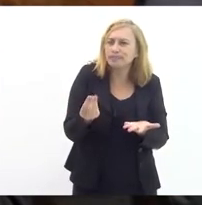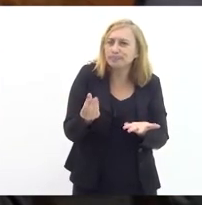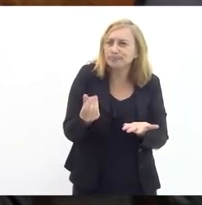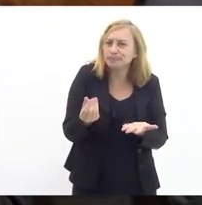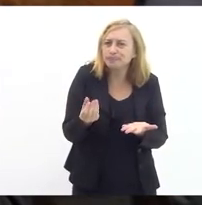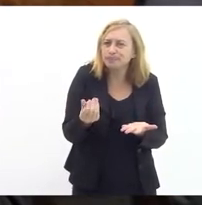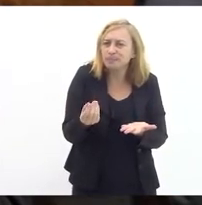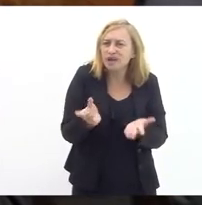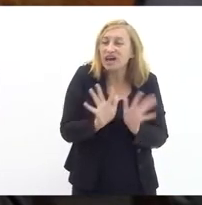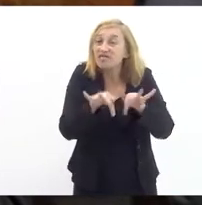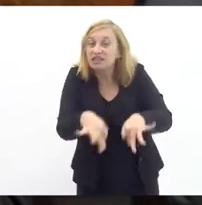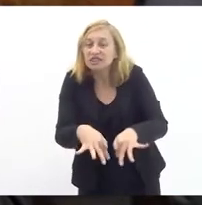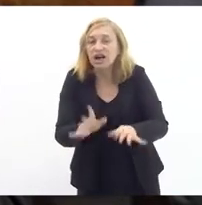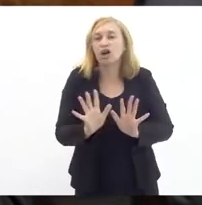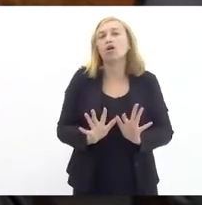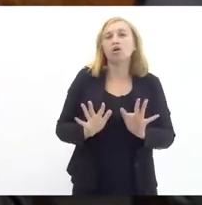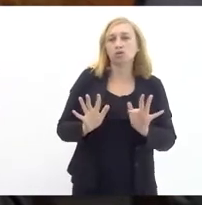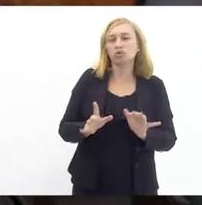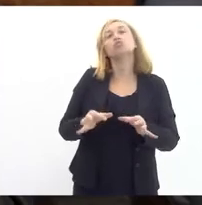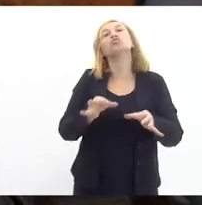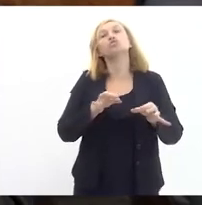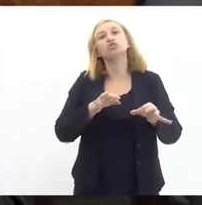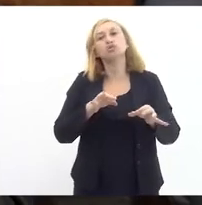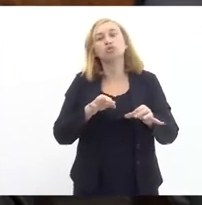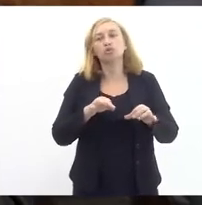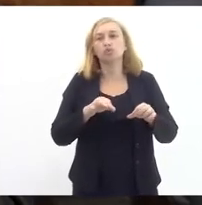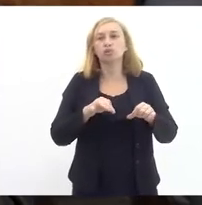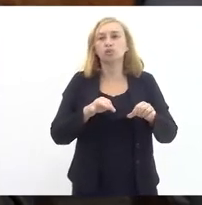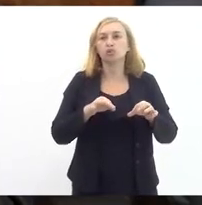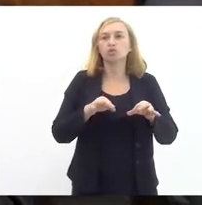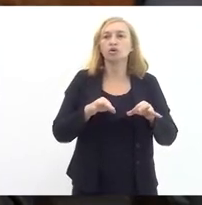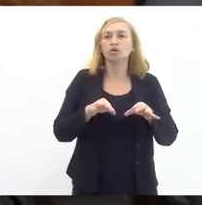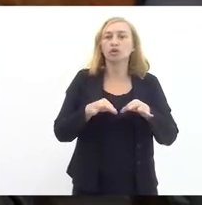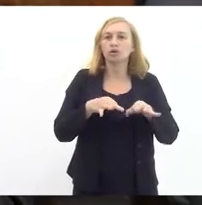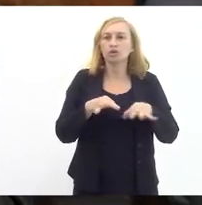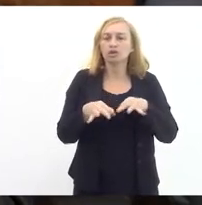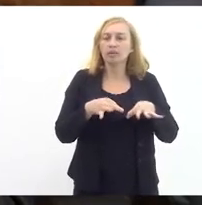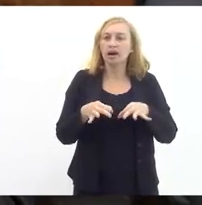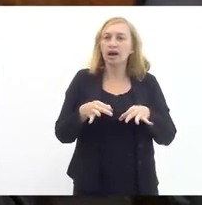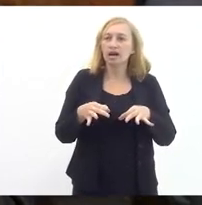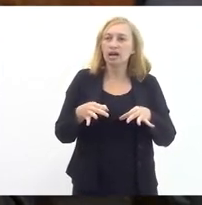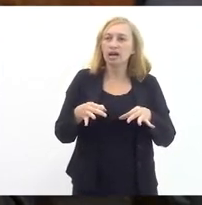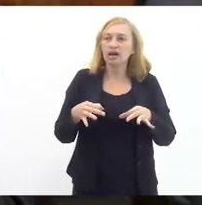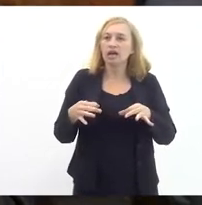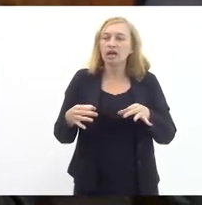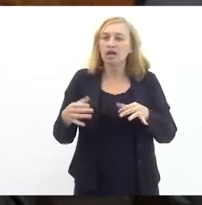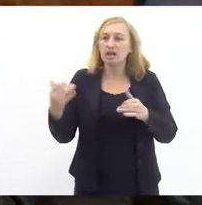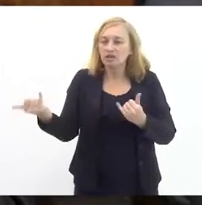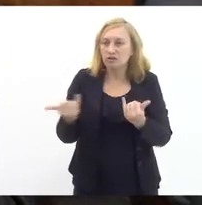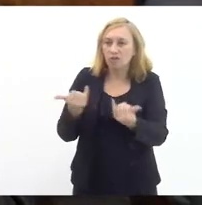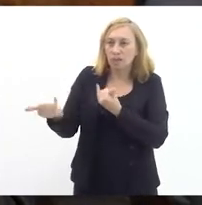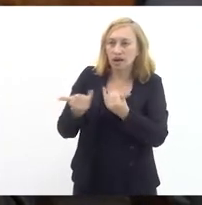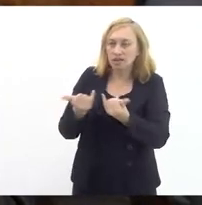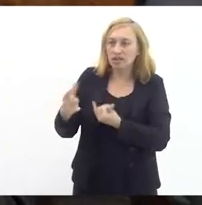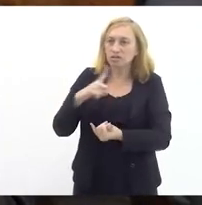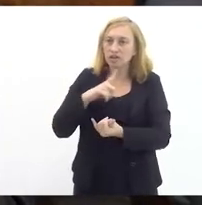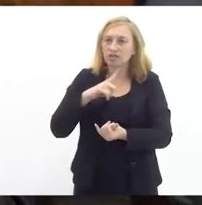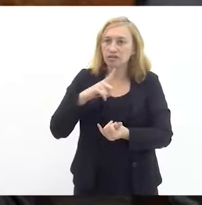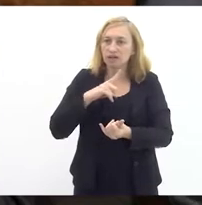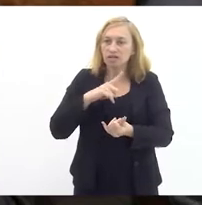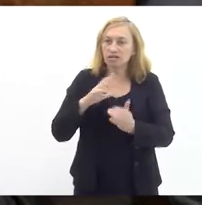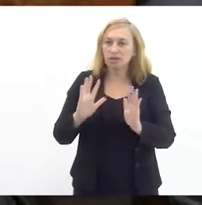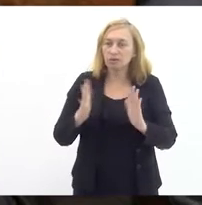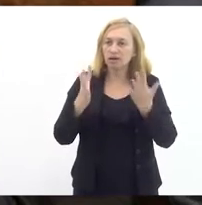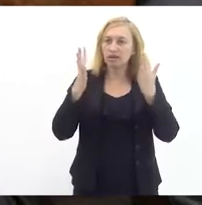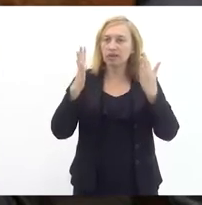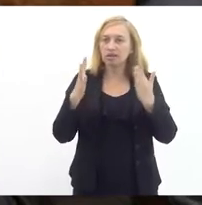para a parte final de conclusão do processo, surgiu para nós a notícia da celebração desse TAC. Nós não